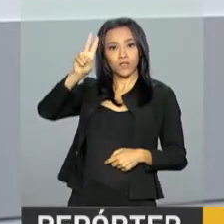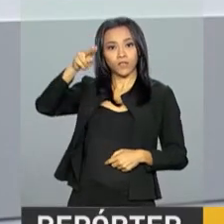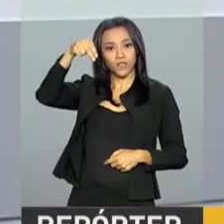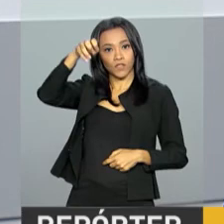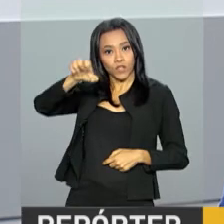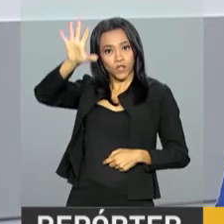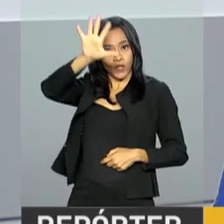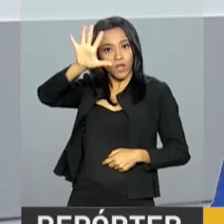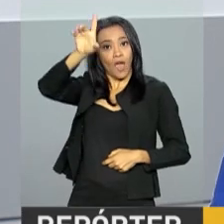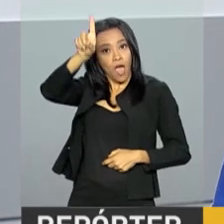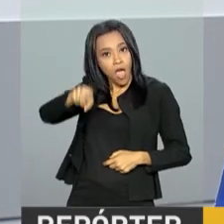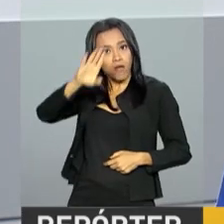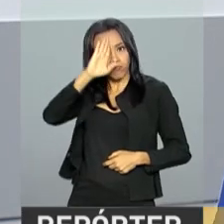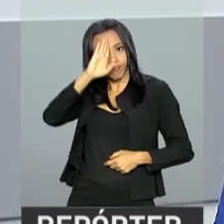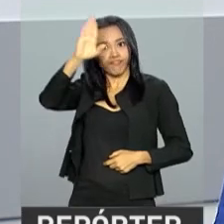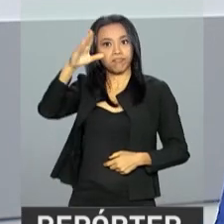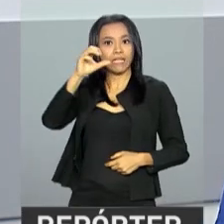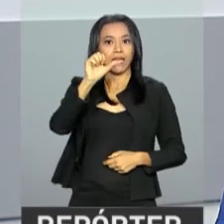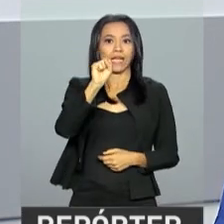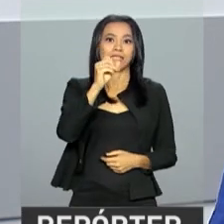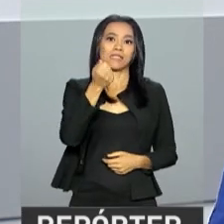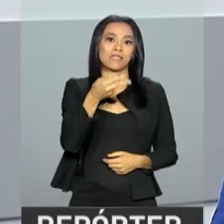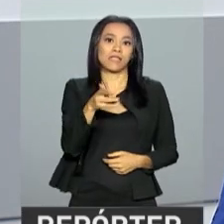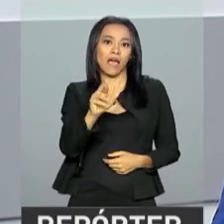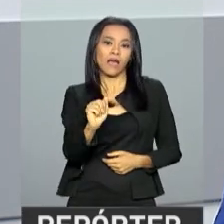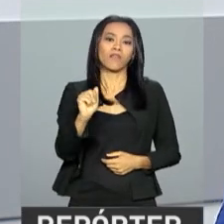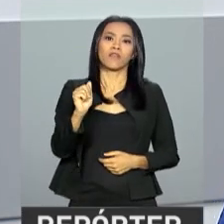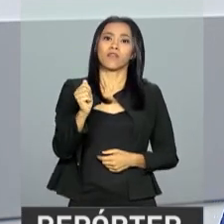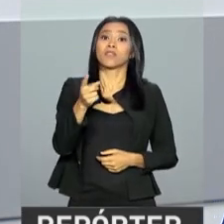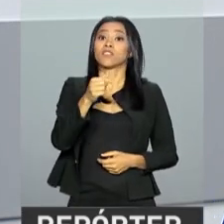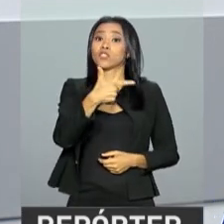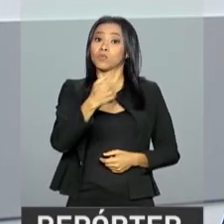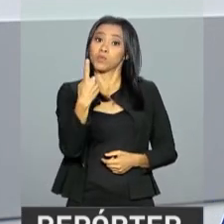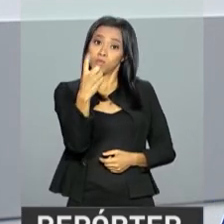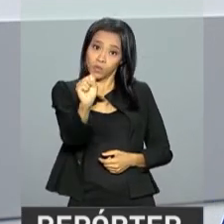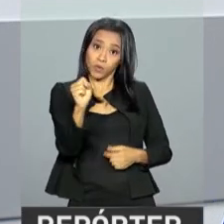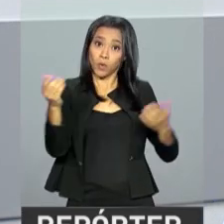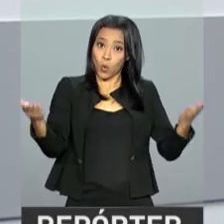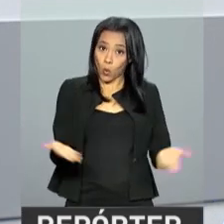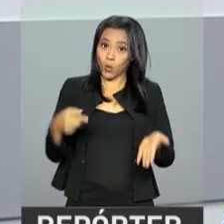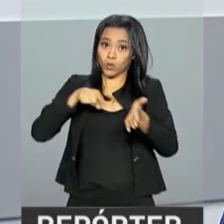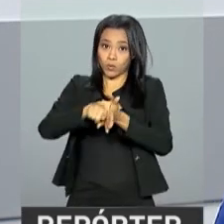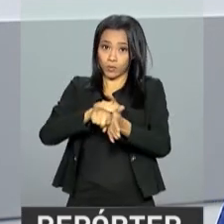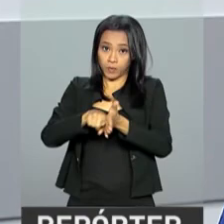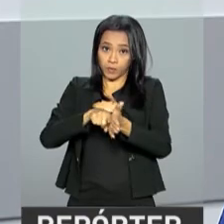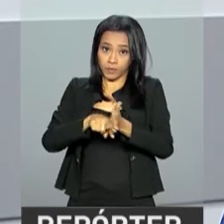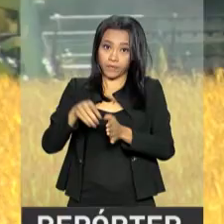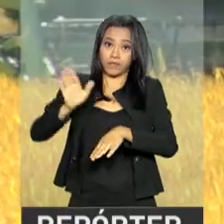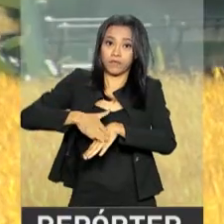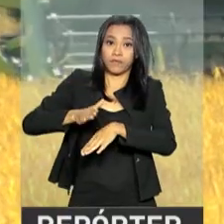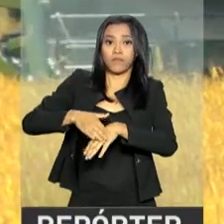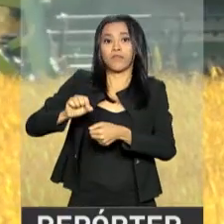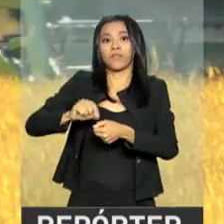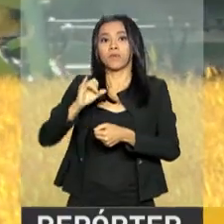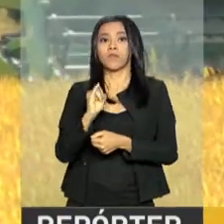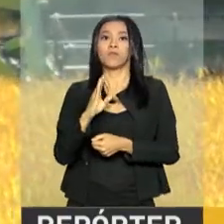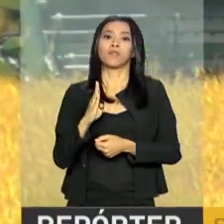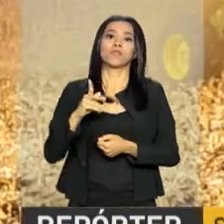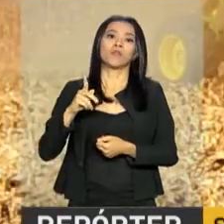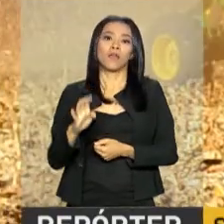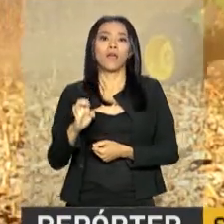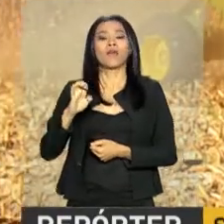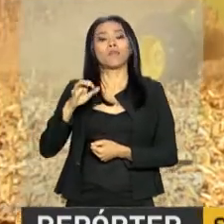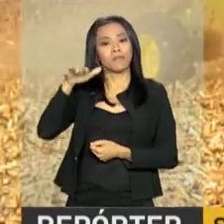o destaque na safra de grãos em 2018 segundo levantamento divulgado hoje pelo ibge a produção agrícola estimada